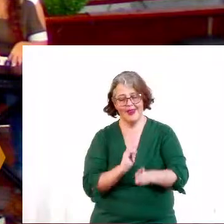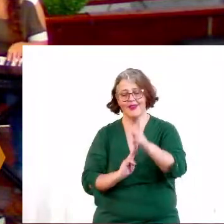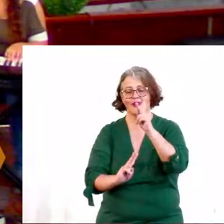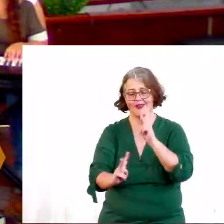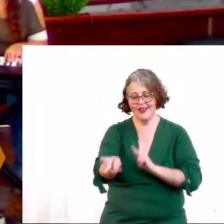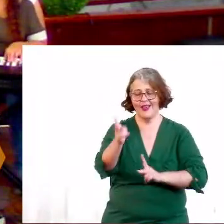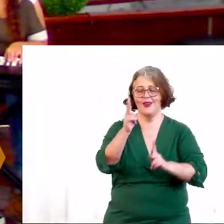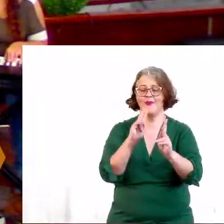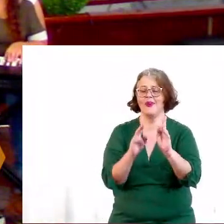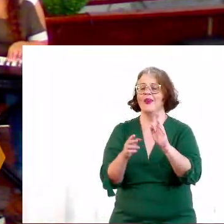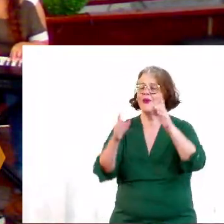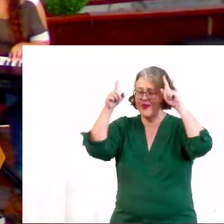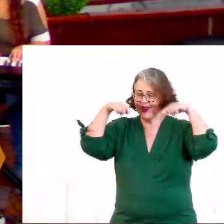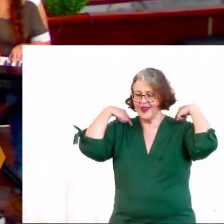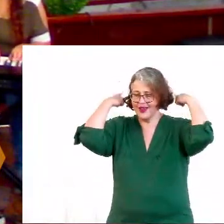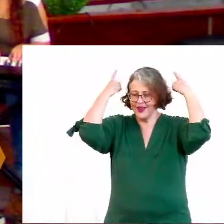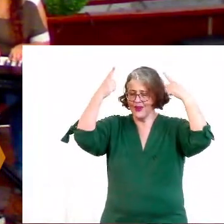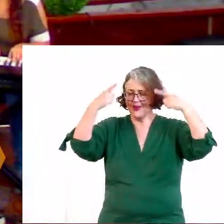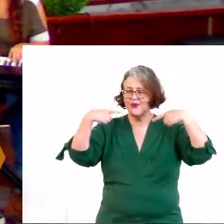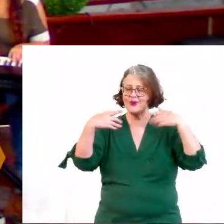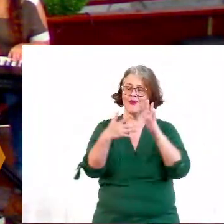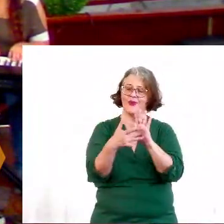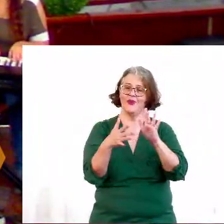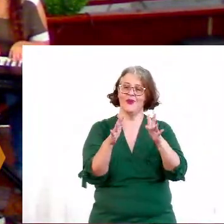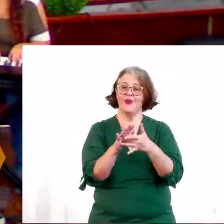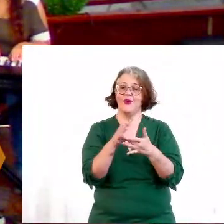Bendito seja sempre o Cordeiro,